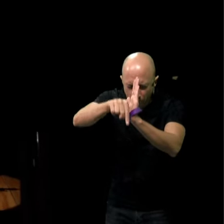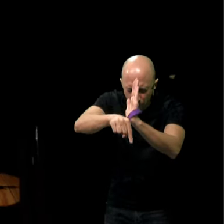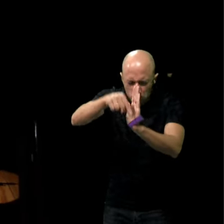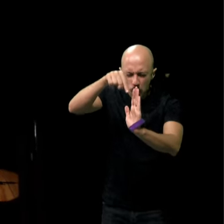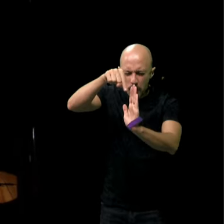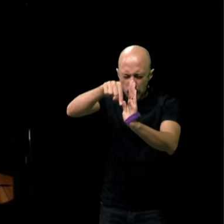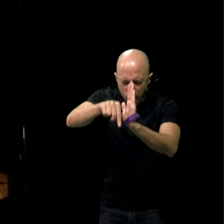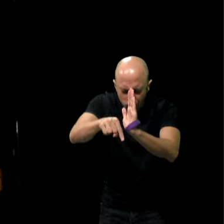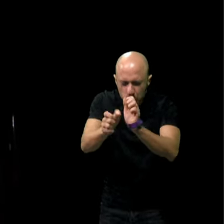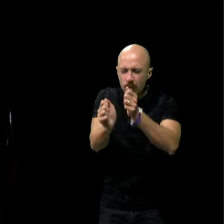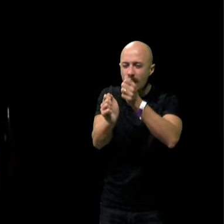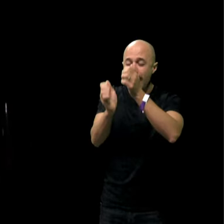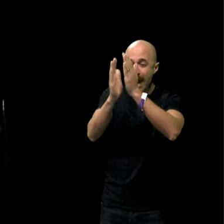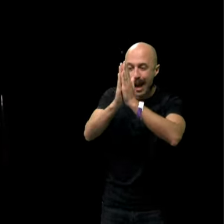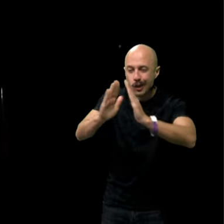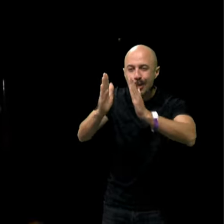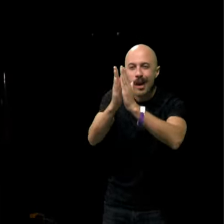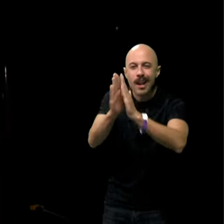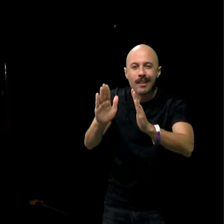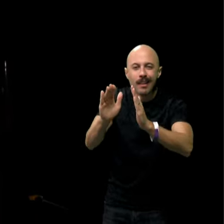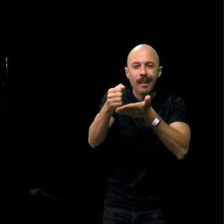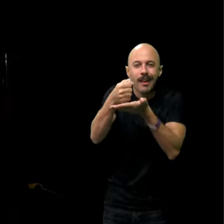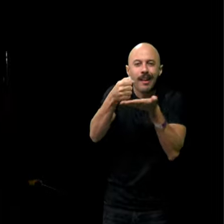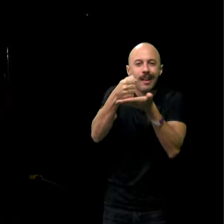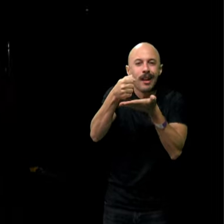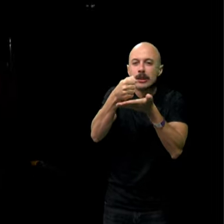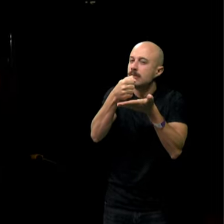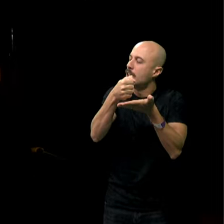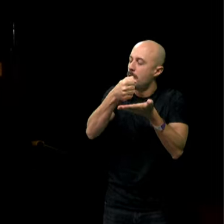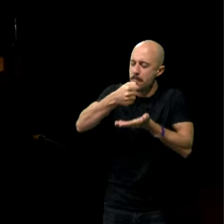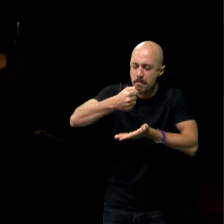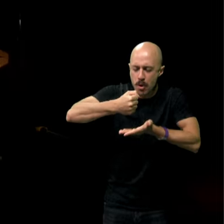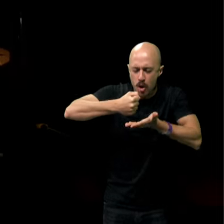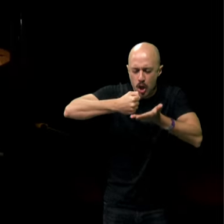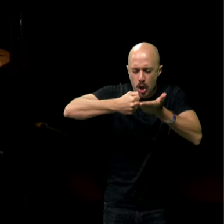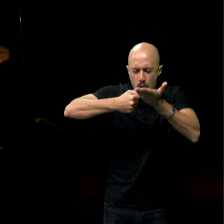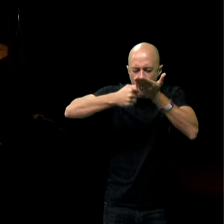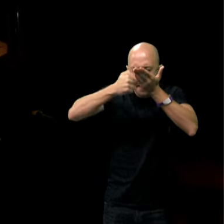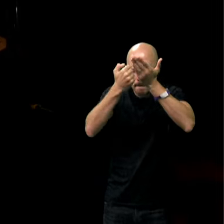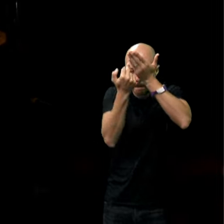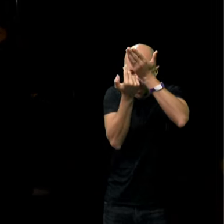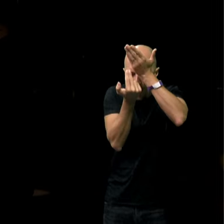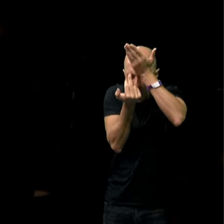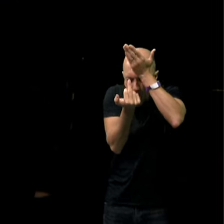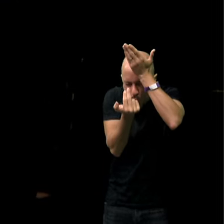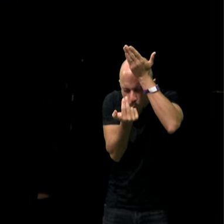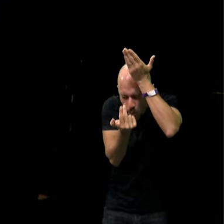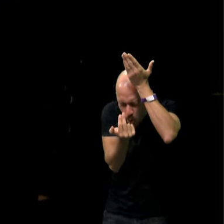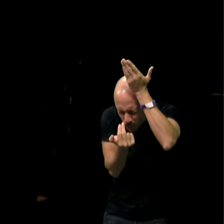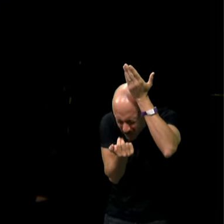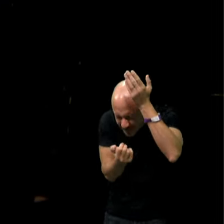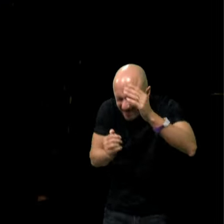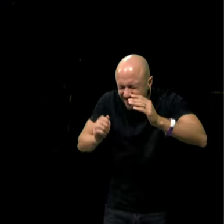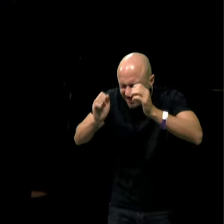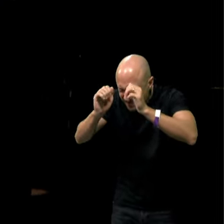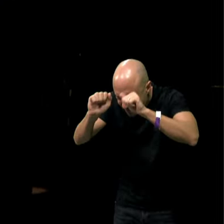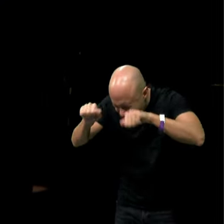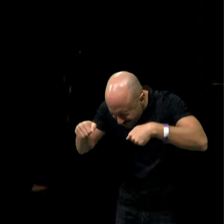Adoração, fecha os seus olhos, se entrega, se rende ao Rei dos Reis que está nesse lugar.